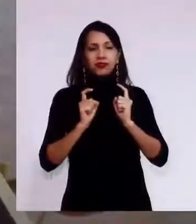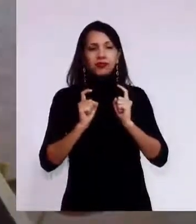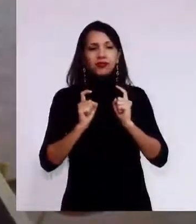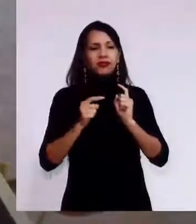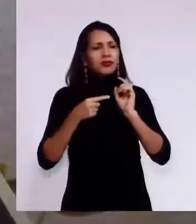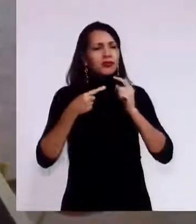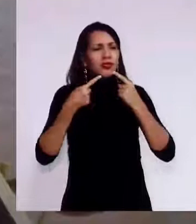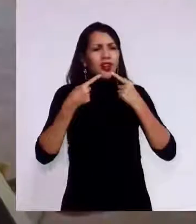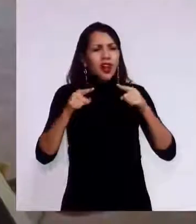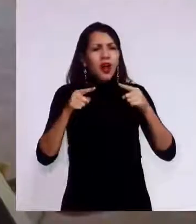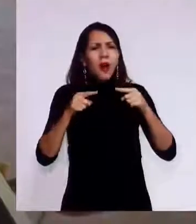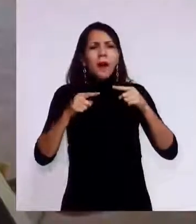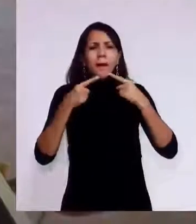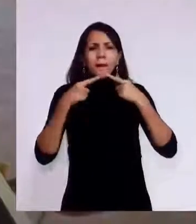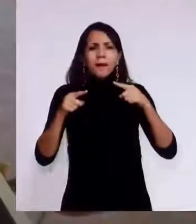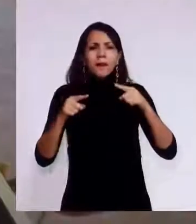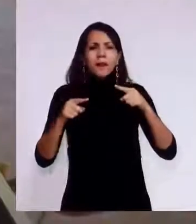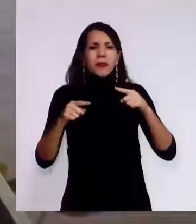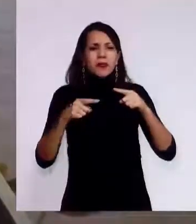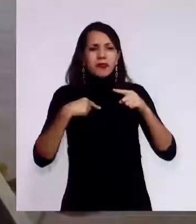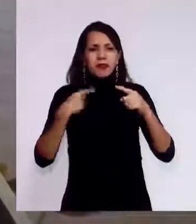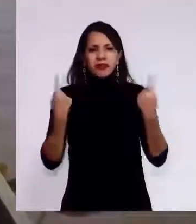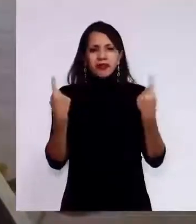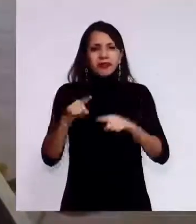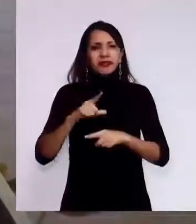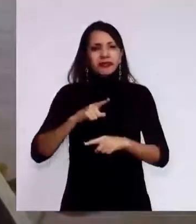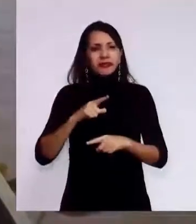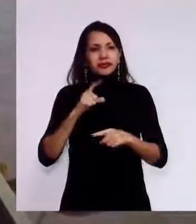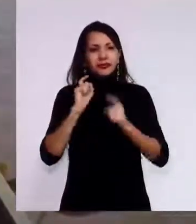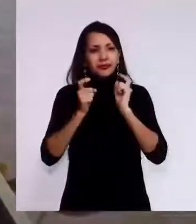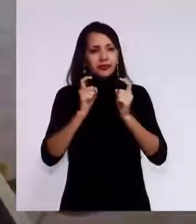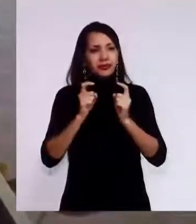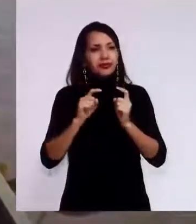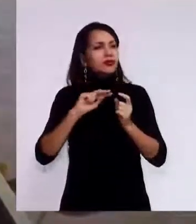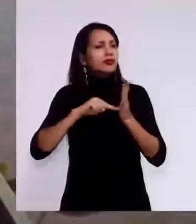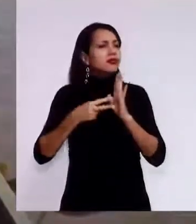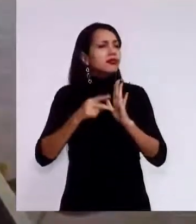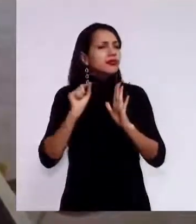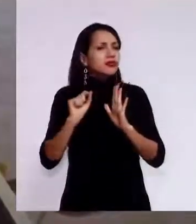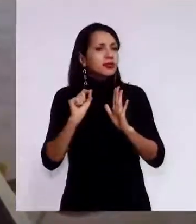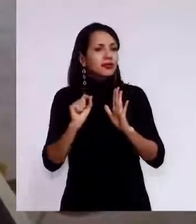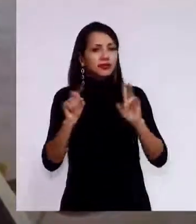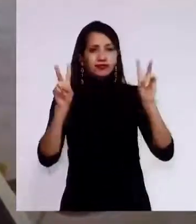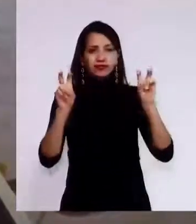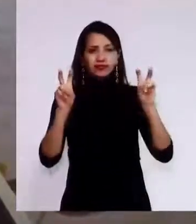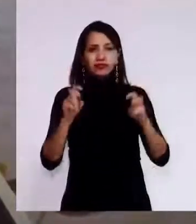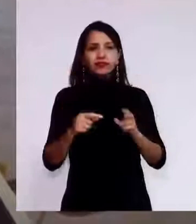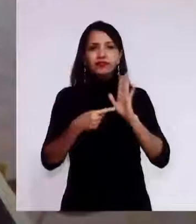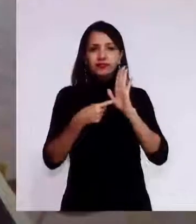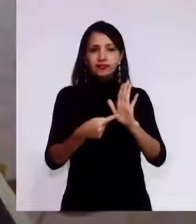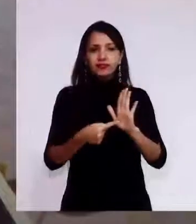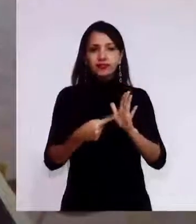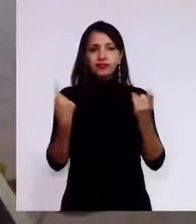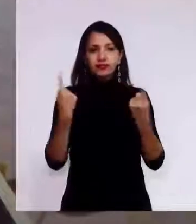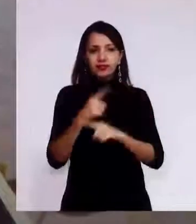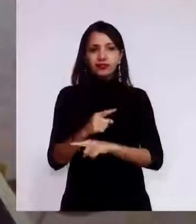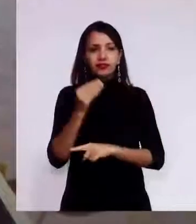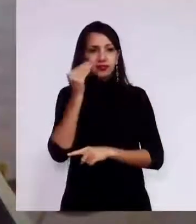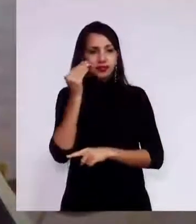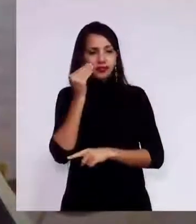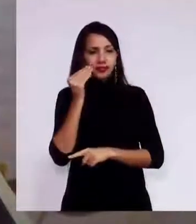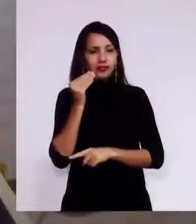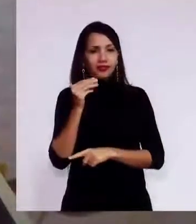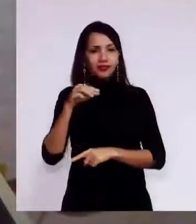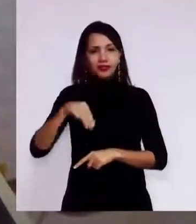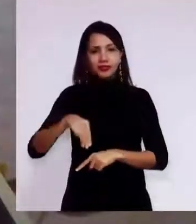esse manifesto, ele quer combater essa reunião. O que significa isso? Abre aspas, o manifesto contra a tentativa do